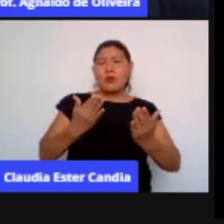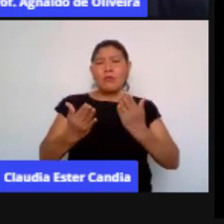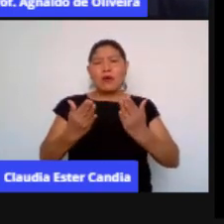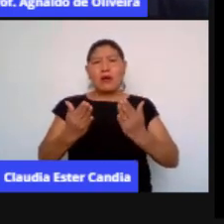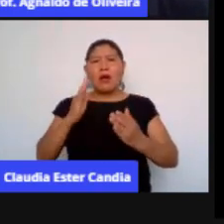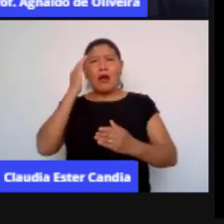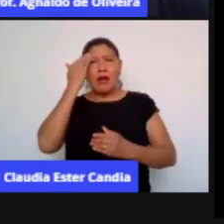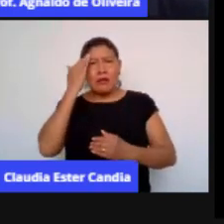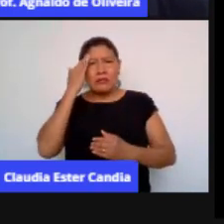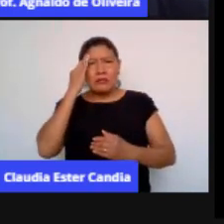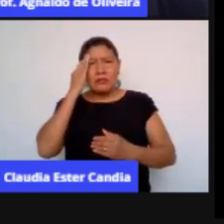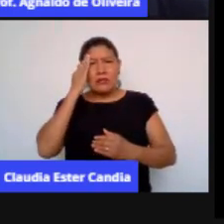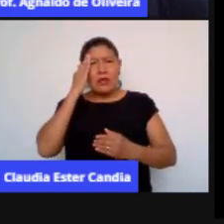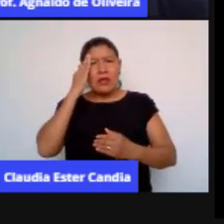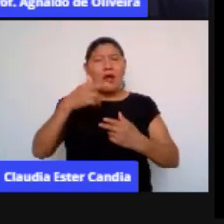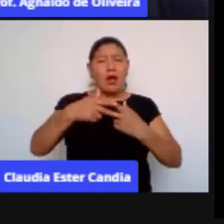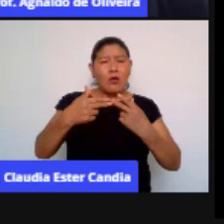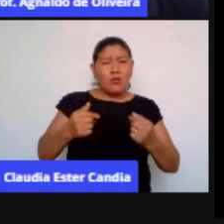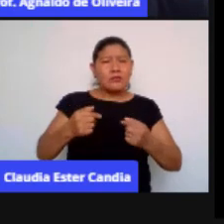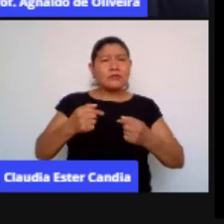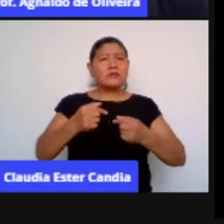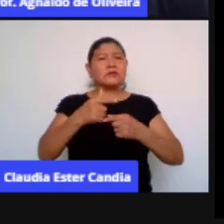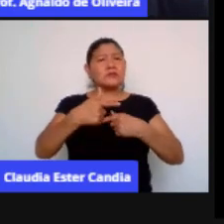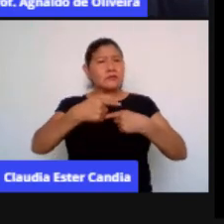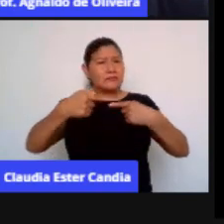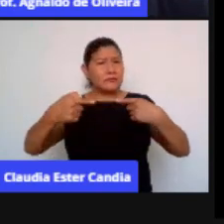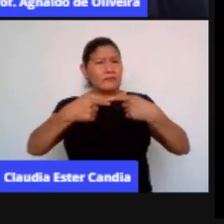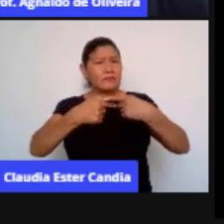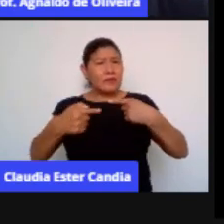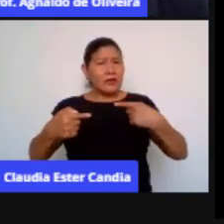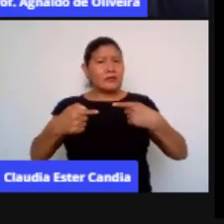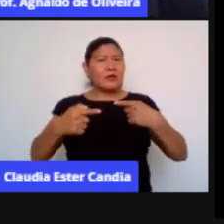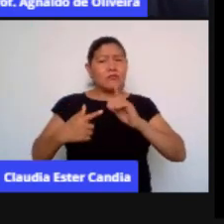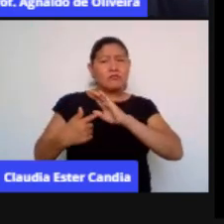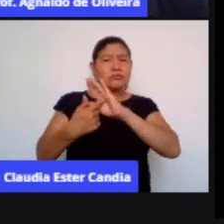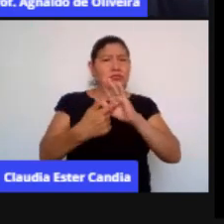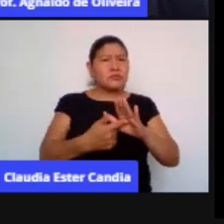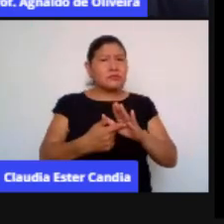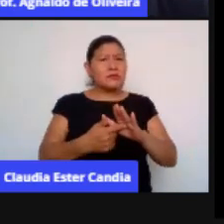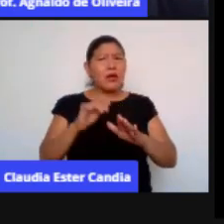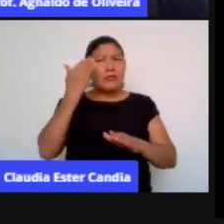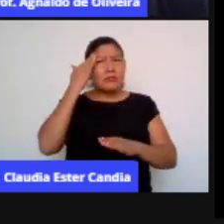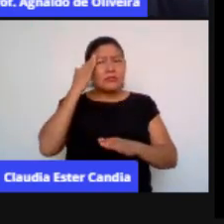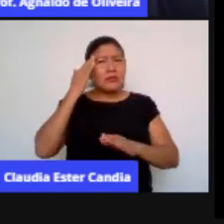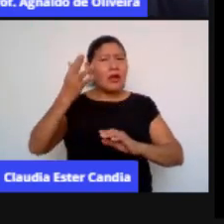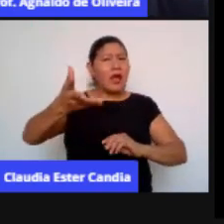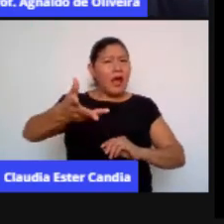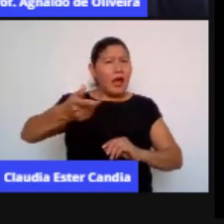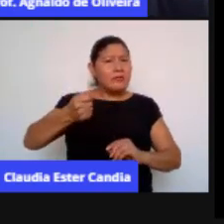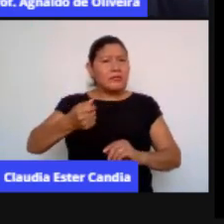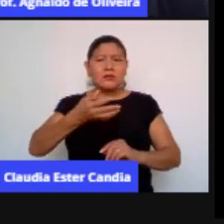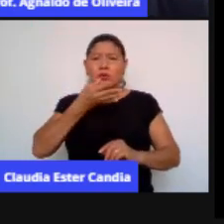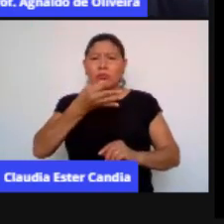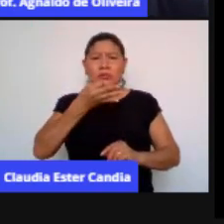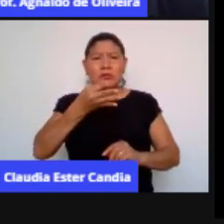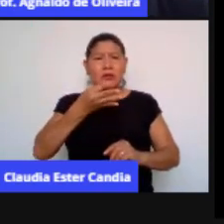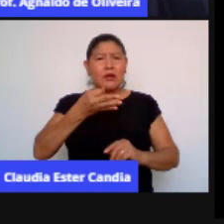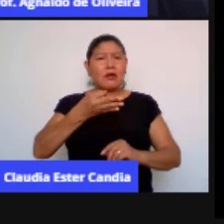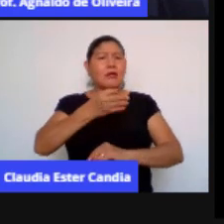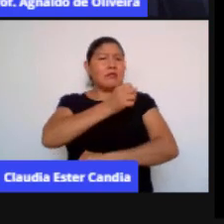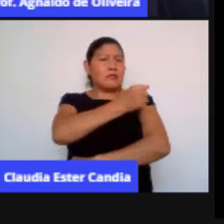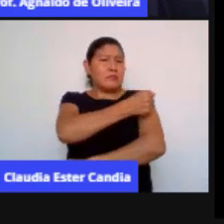ideias de partes de inteiros e resultados de divisão identificando frações equivalentes. Então, essa é uma das habilidades indicadas lá para o sexto ano.